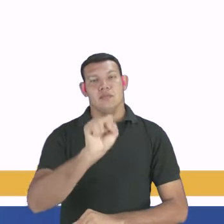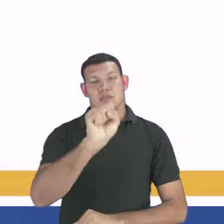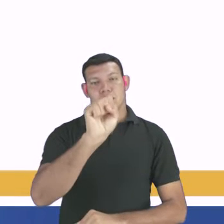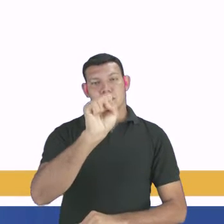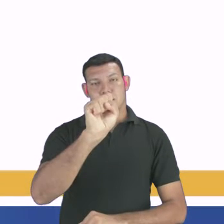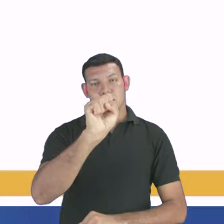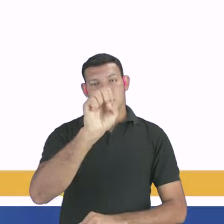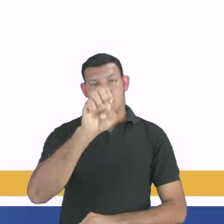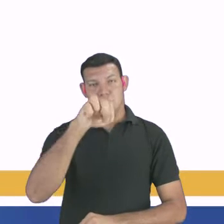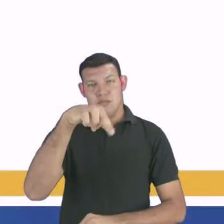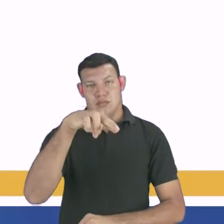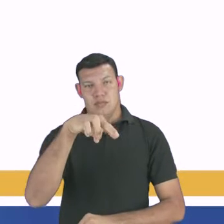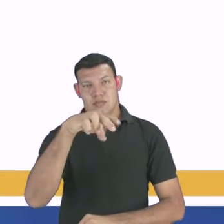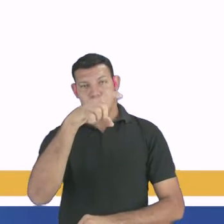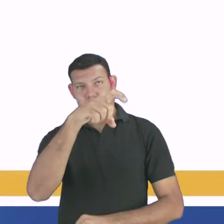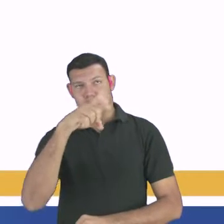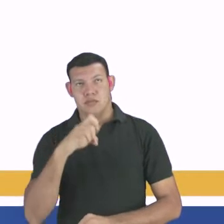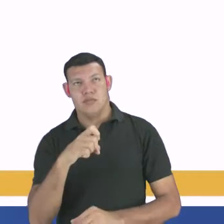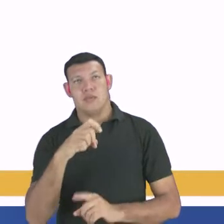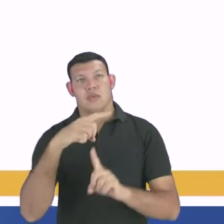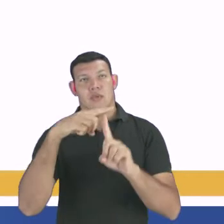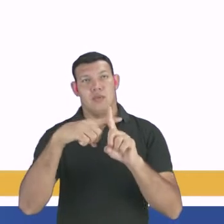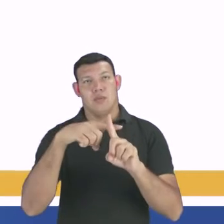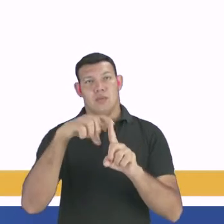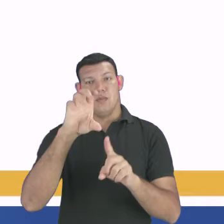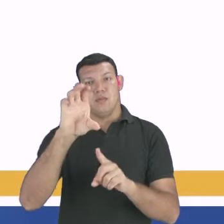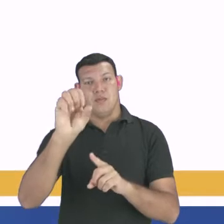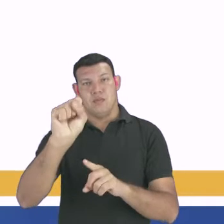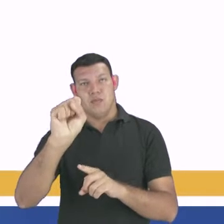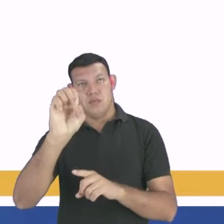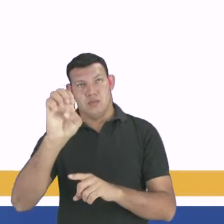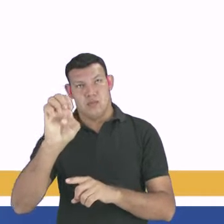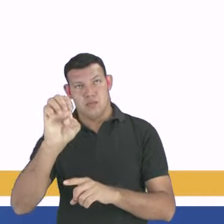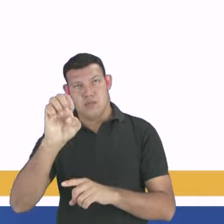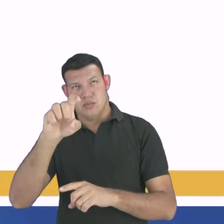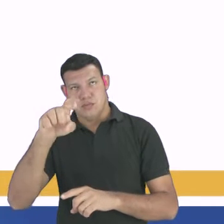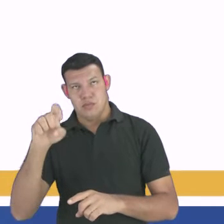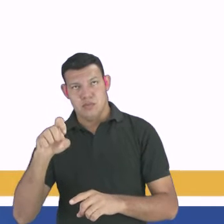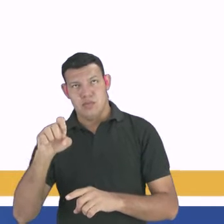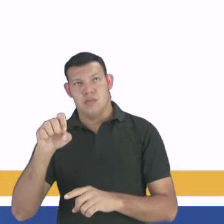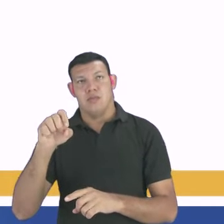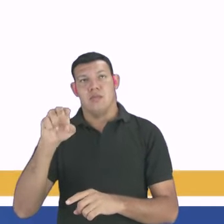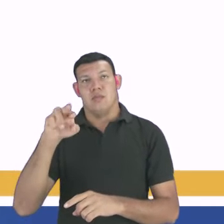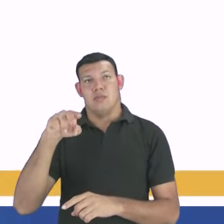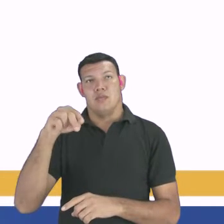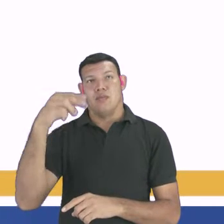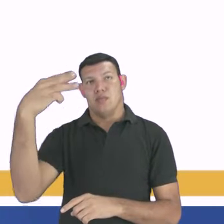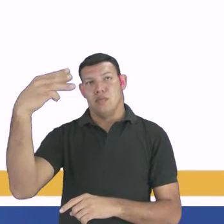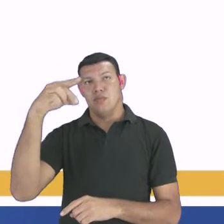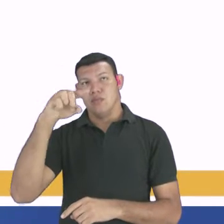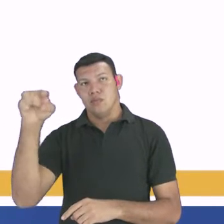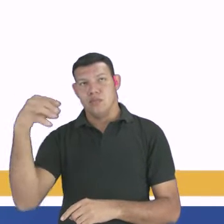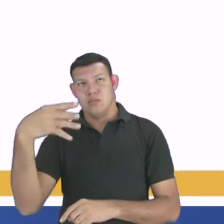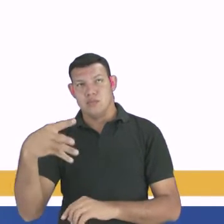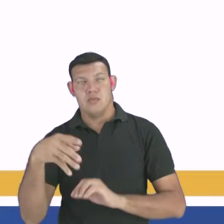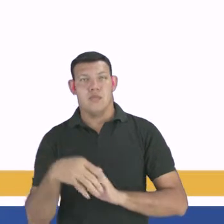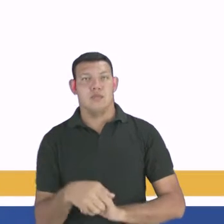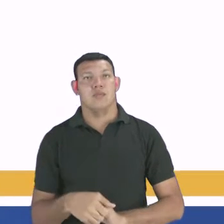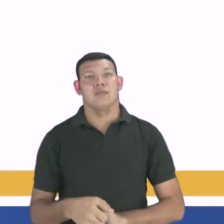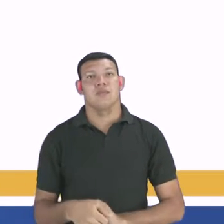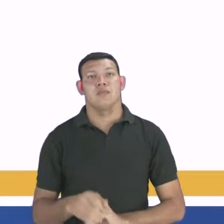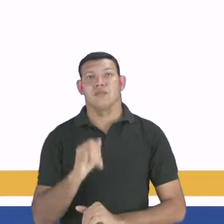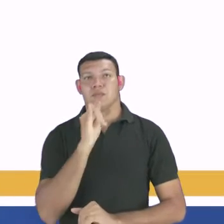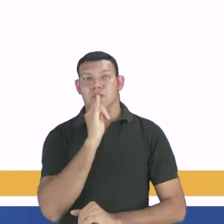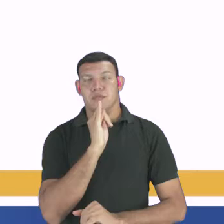cosseno de x = 3/4 E aí nós temos o segundo exemplo Zinho